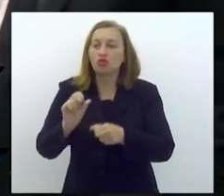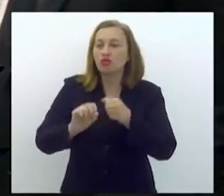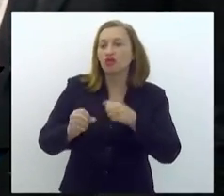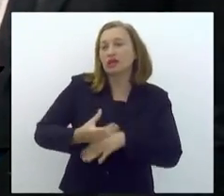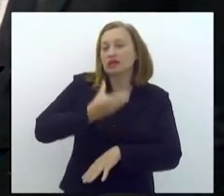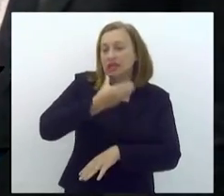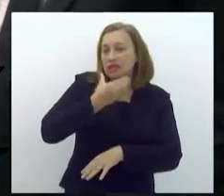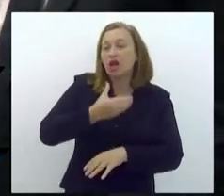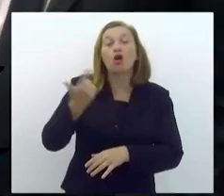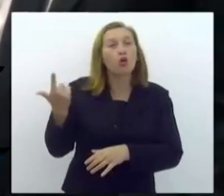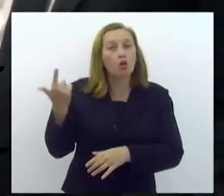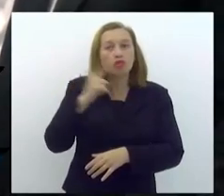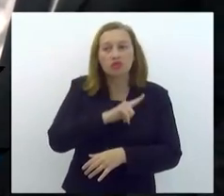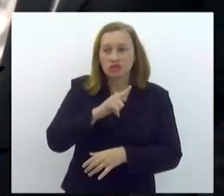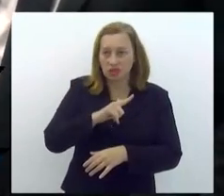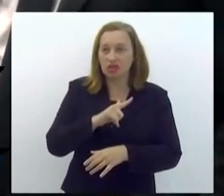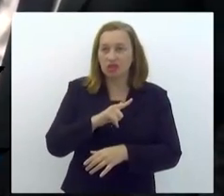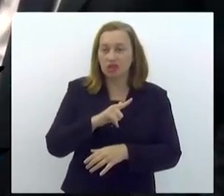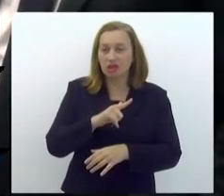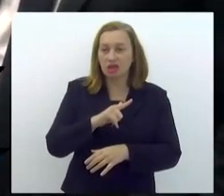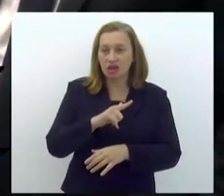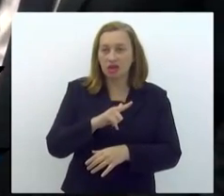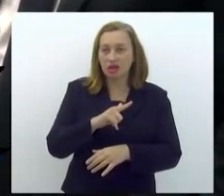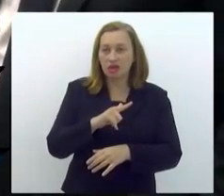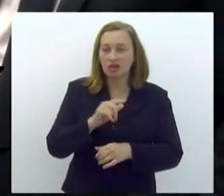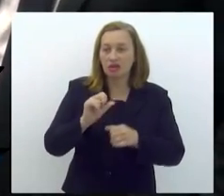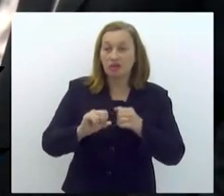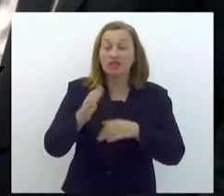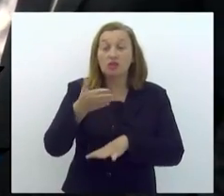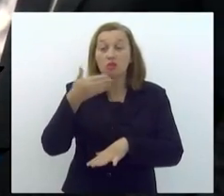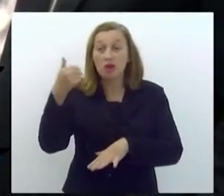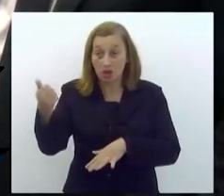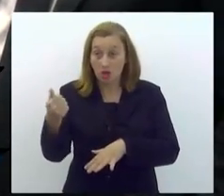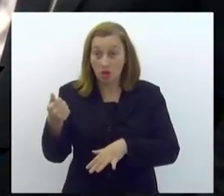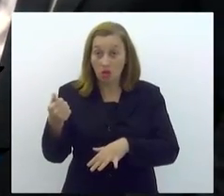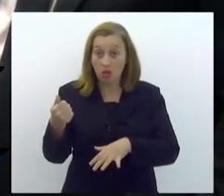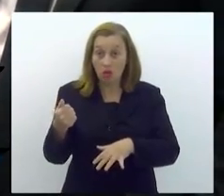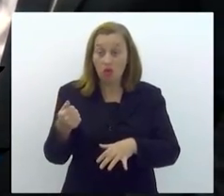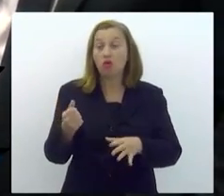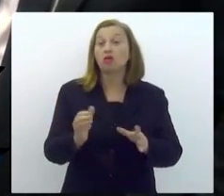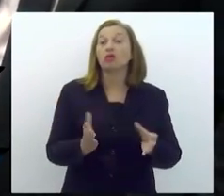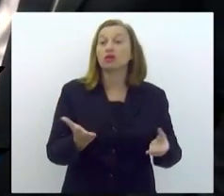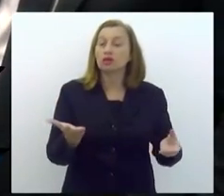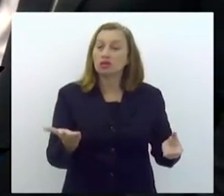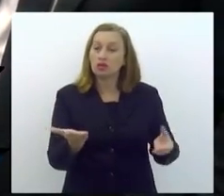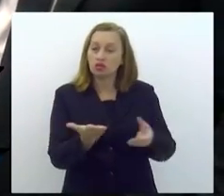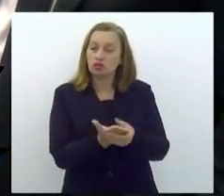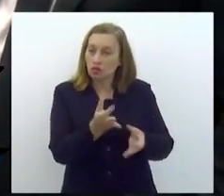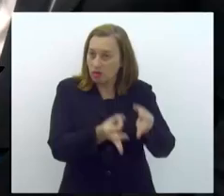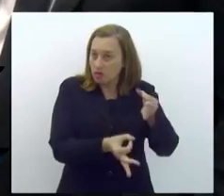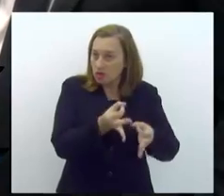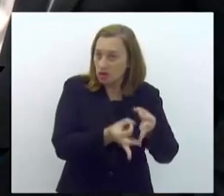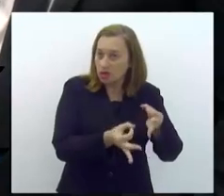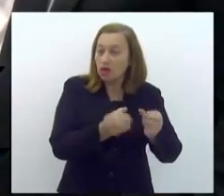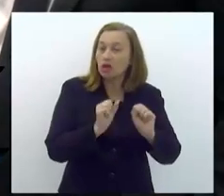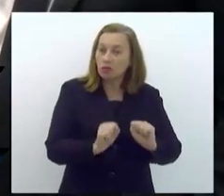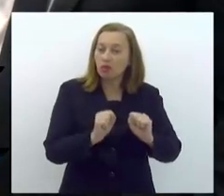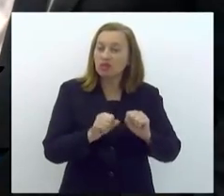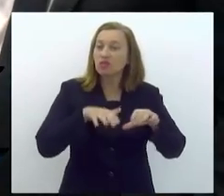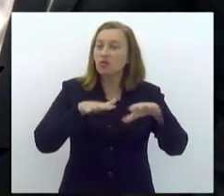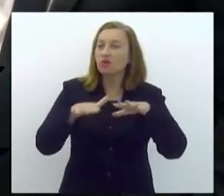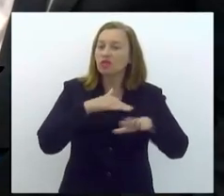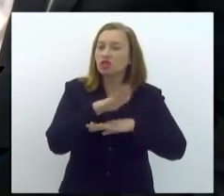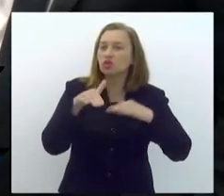possa contrapor esse recurso que está sendo julgado que possa haver uma mobilização de todas as assembleias estaduais